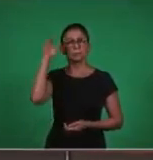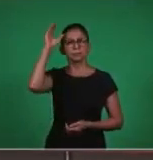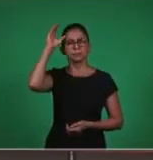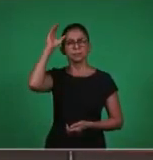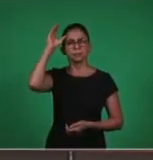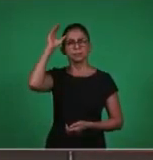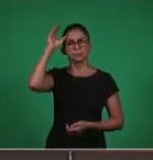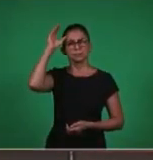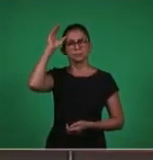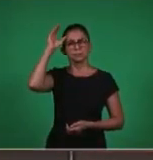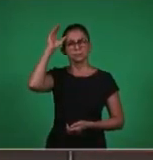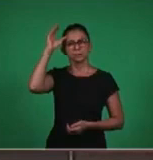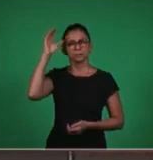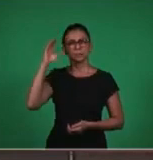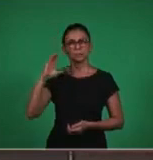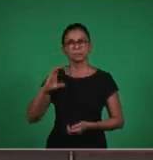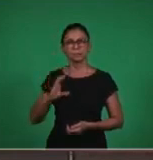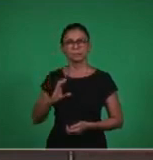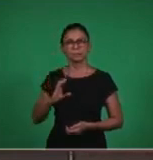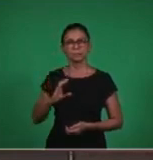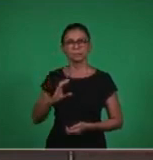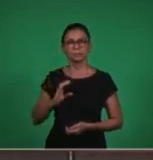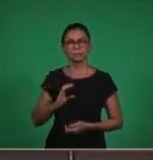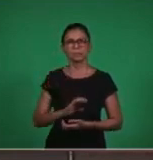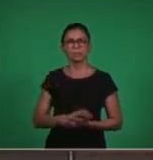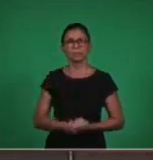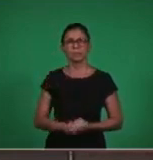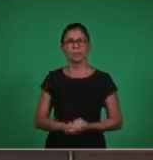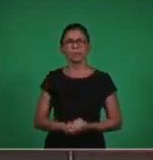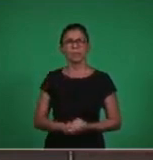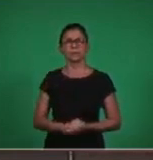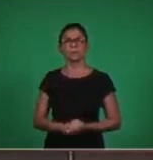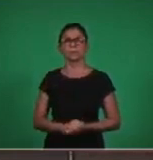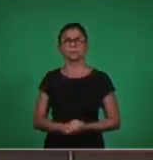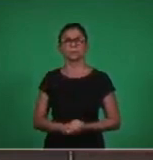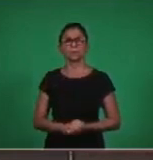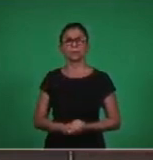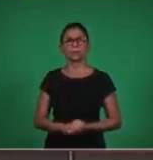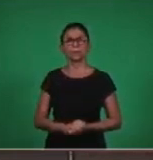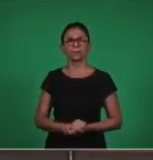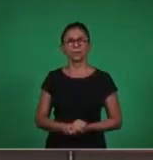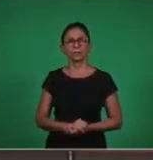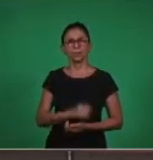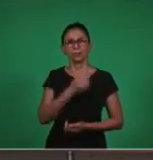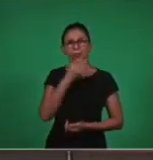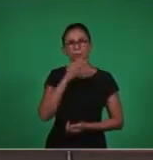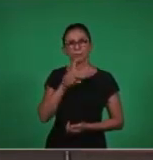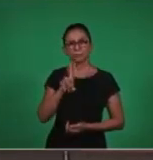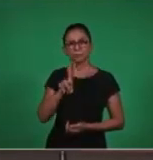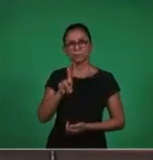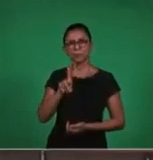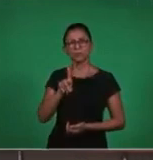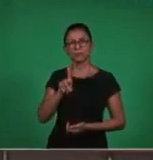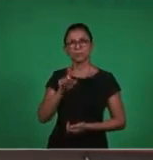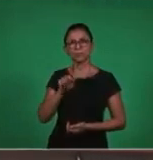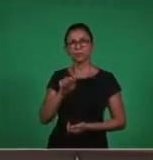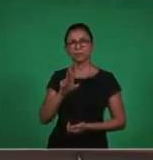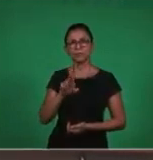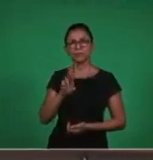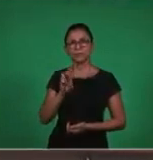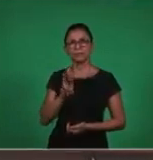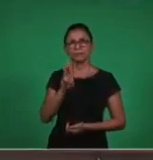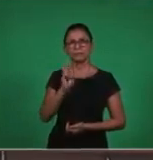ele não sabia como foi feito. Uma coisa é eu chegar a dizer assim: isto aqui foi